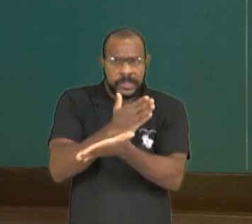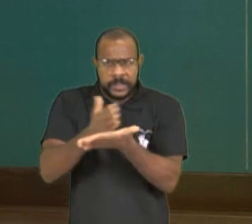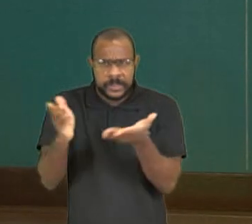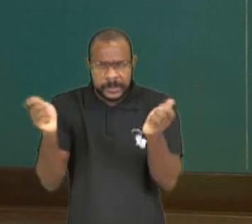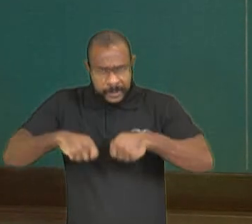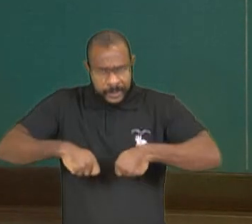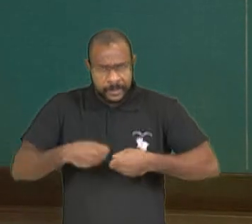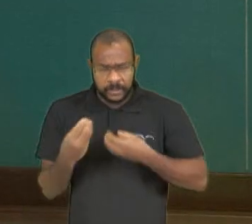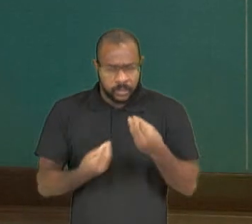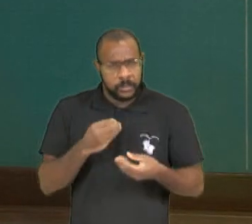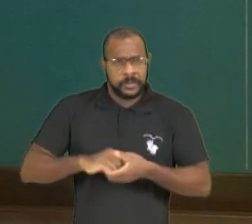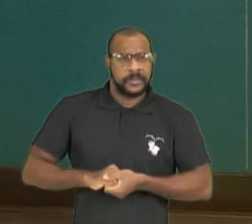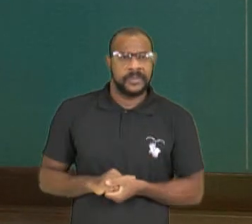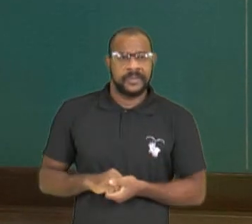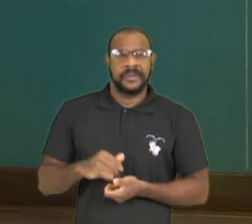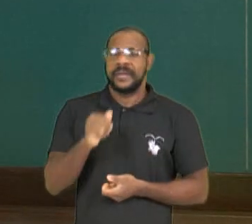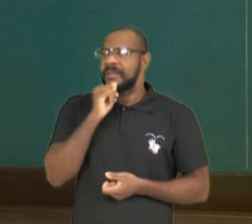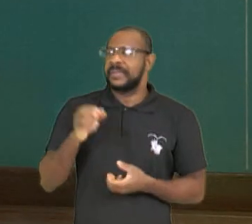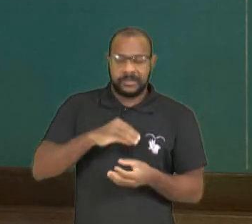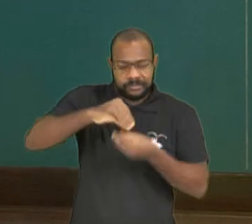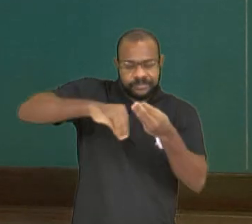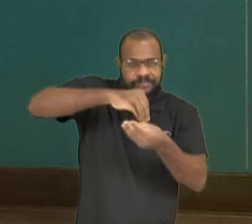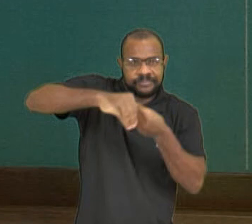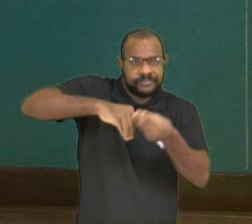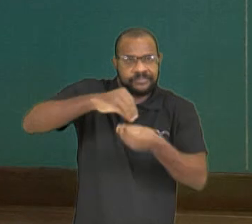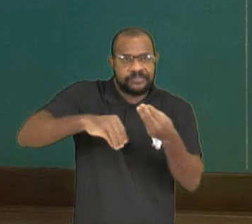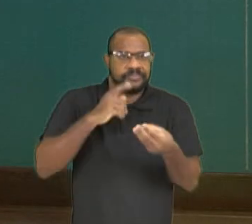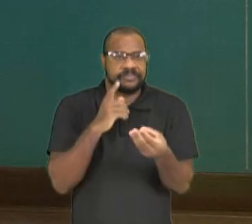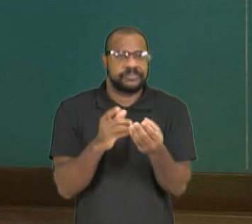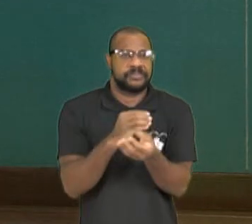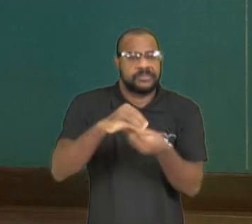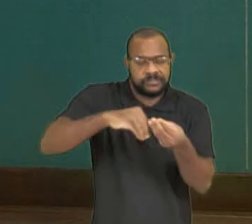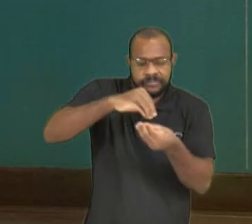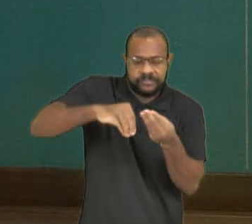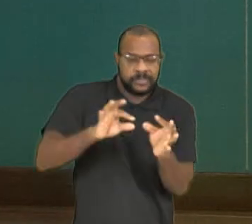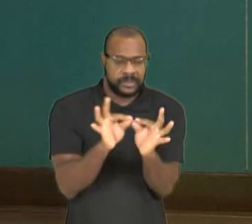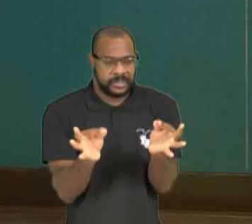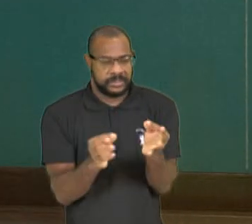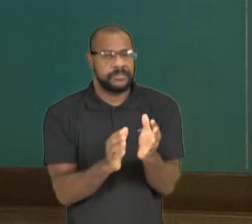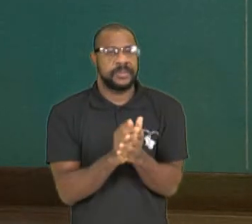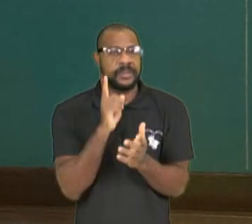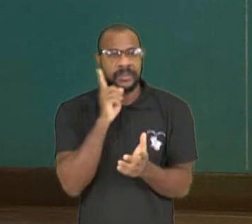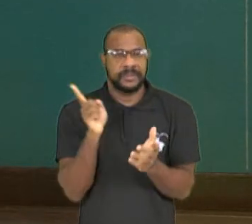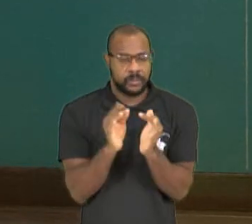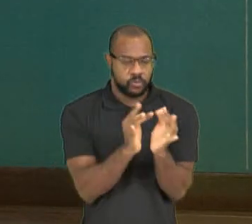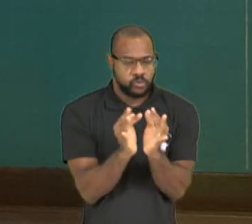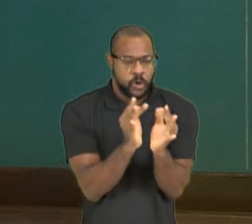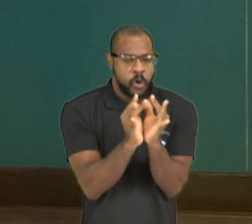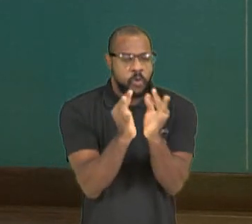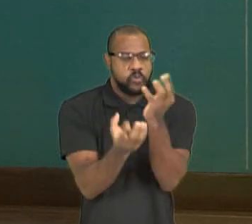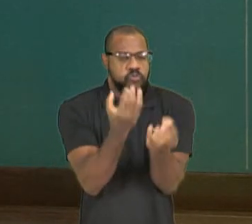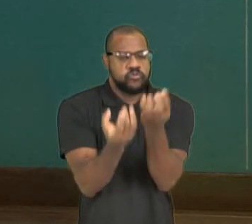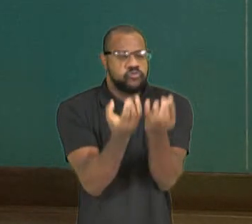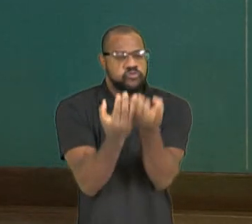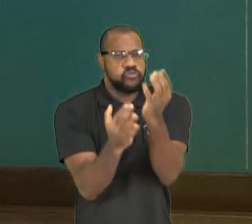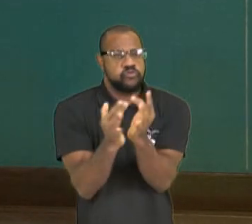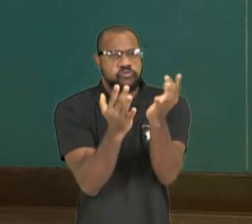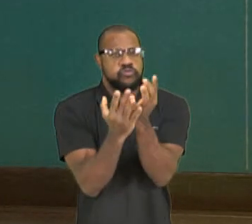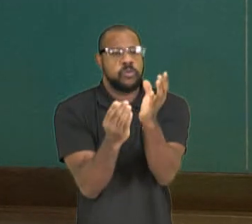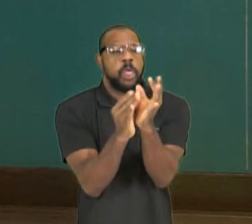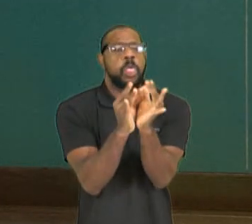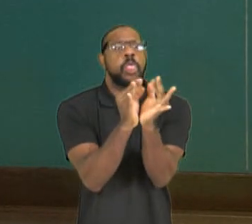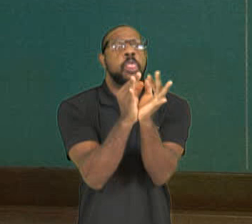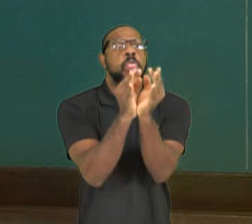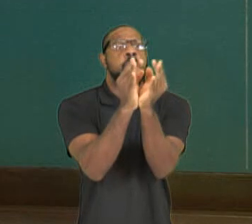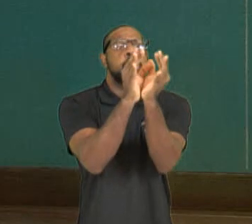Vamos dar uma olhadinha? Então, aqui eu tenho a mistura homogênea, ela entra em ebulição e o vapor sobe, passa por esse sistema